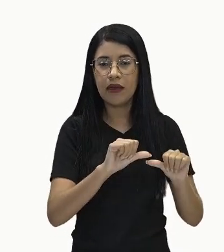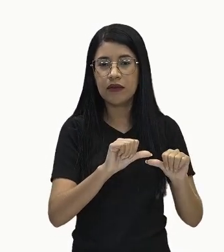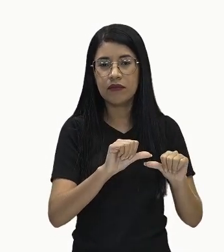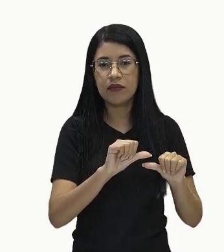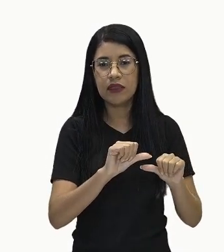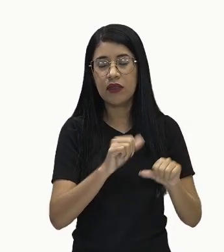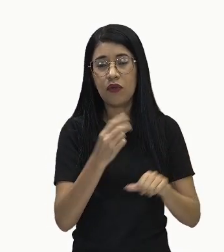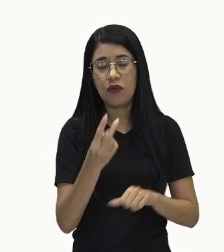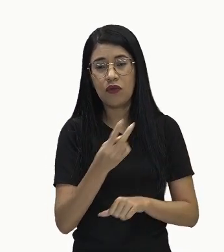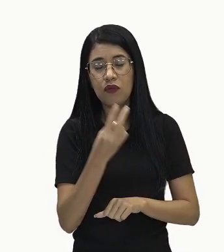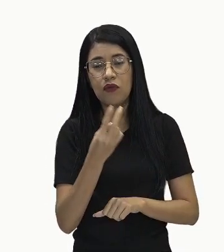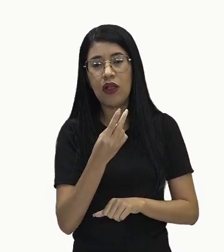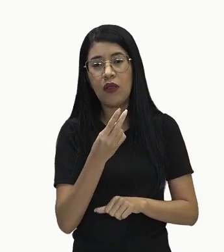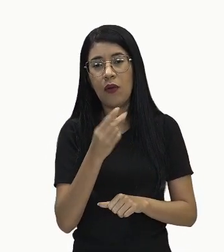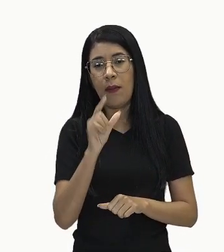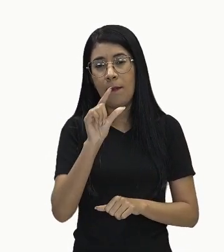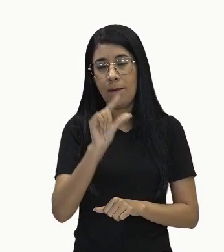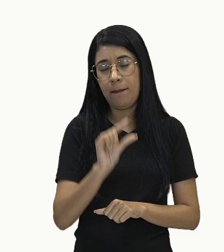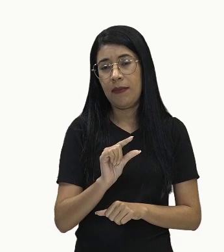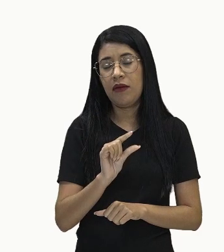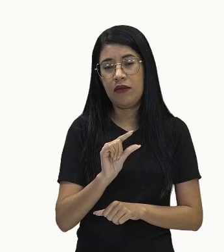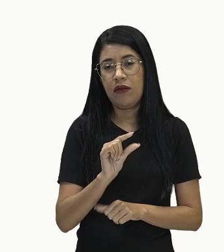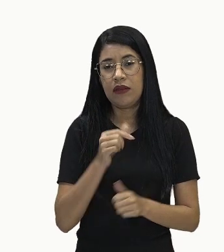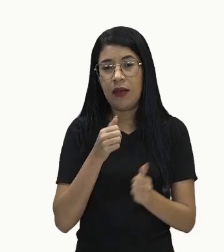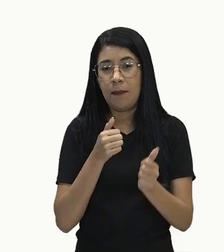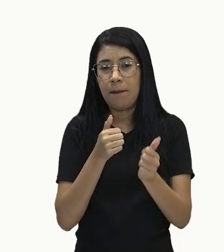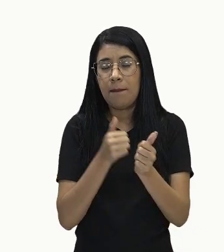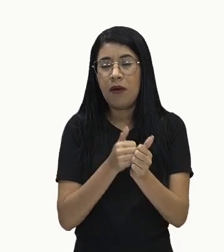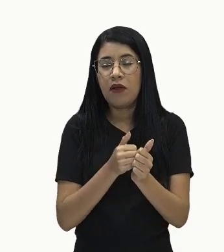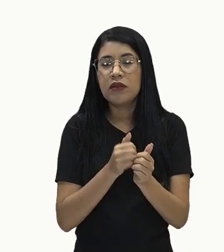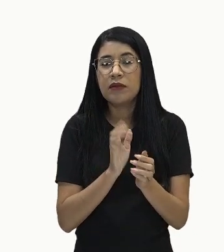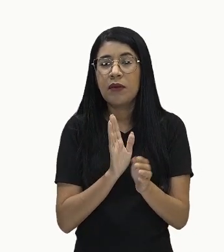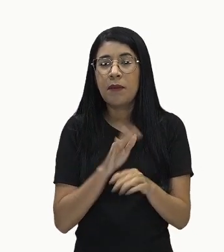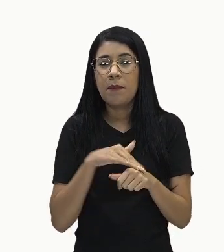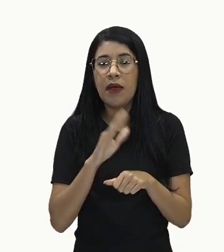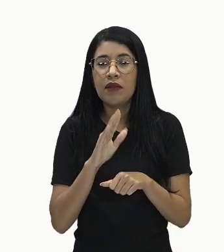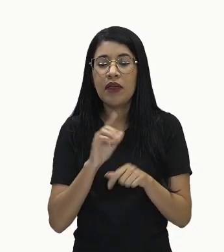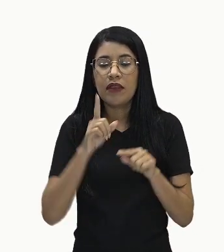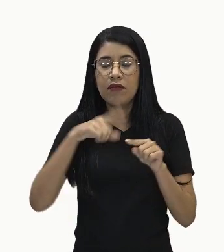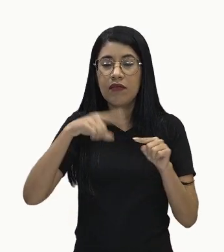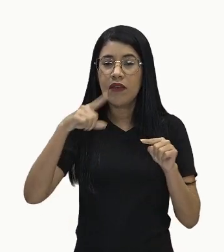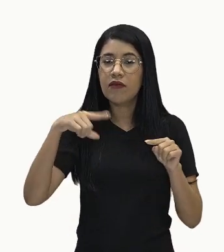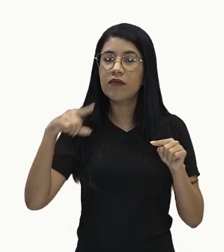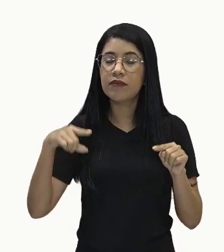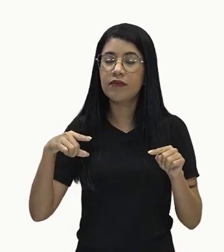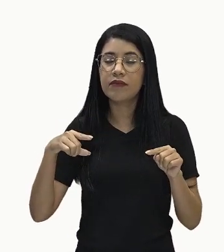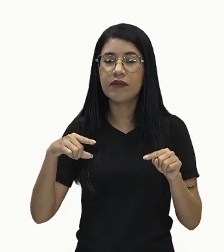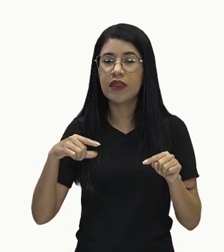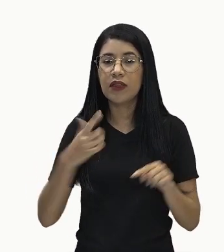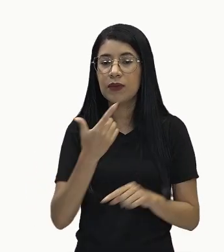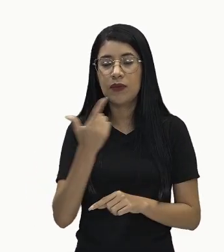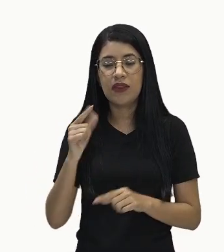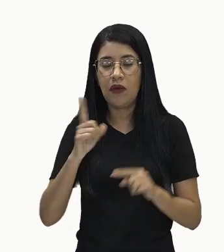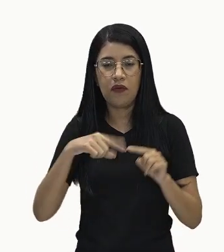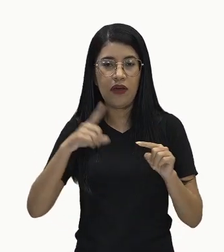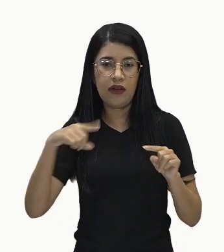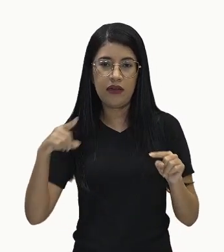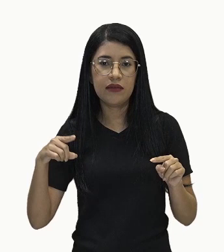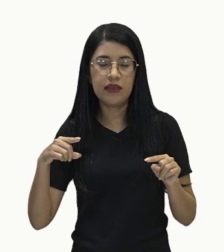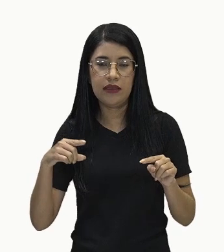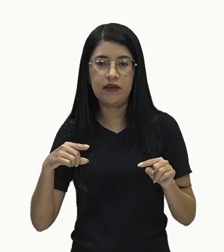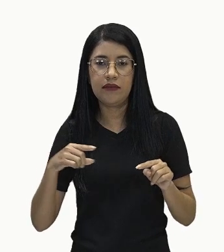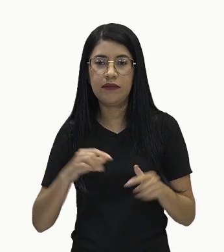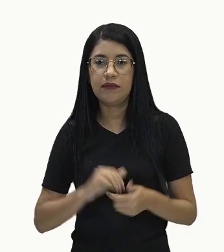regular, correto? Então, quem é o mais regular? O mais regular é aquele que tiver o menor valor no desvio padrão. É o que ficou